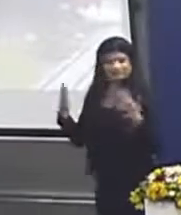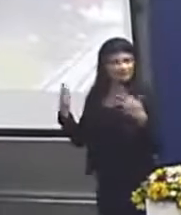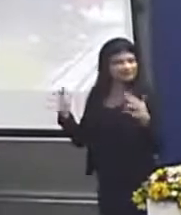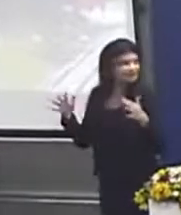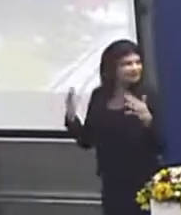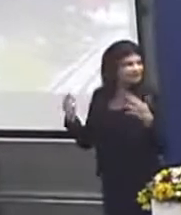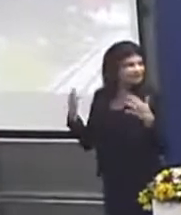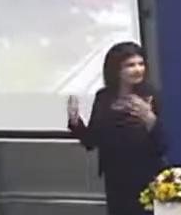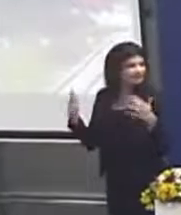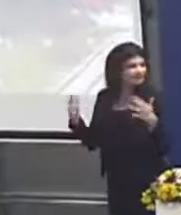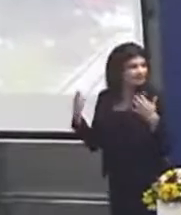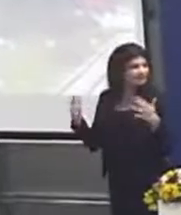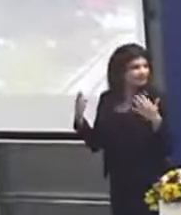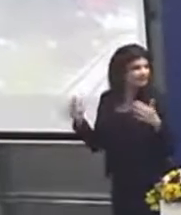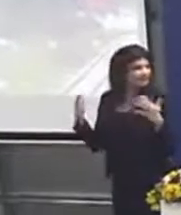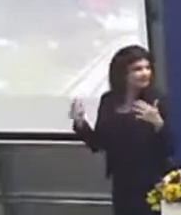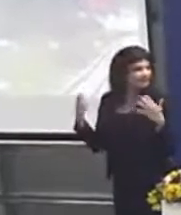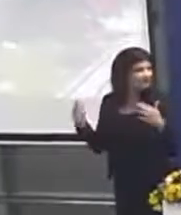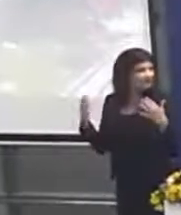Muito bem.